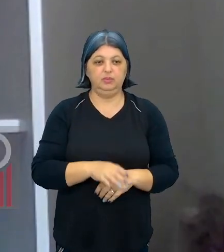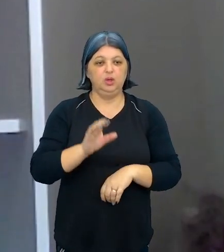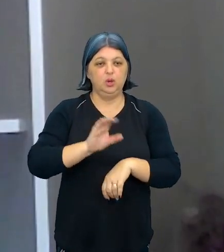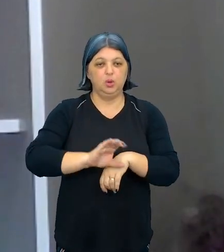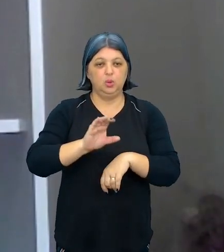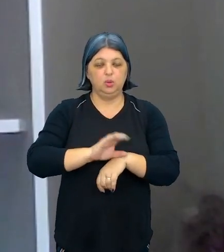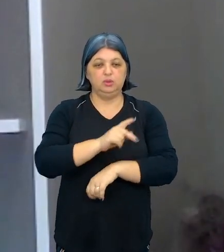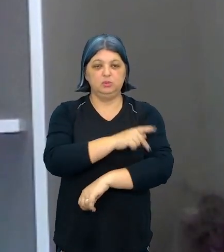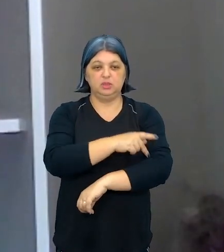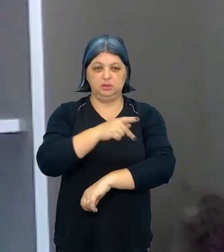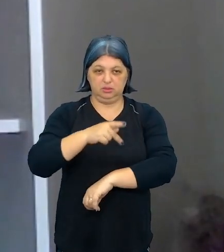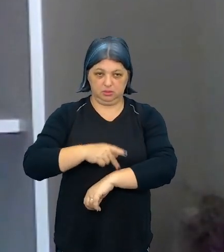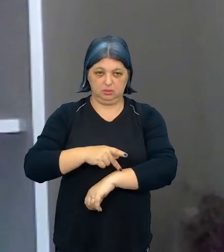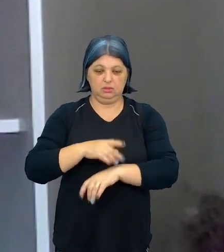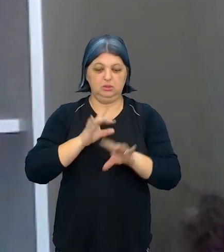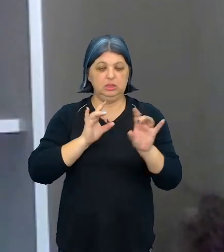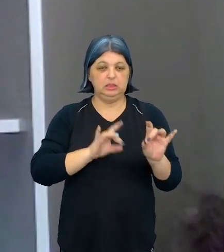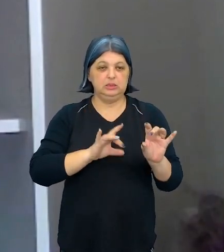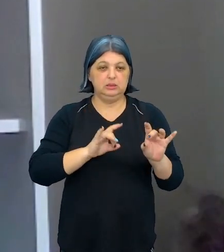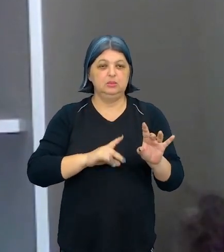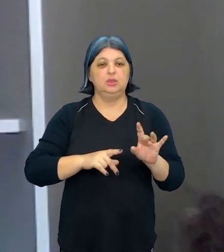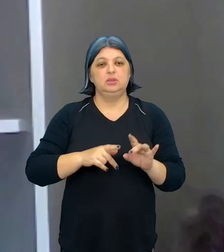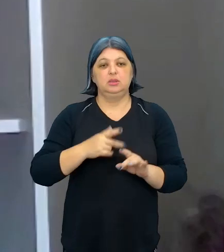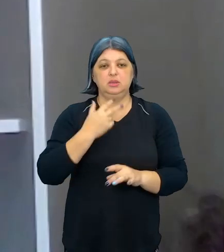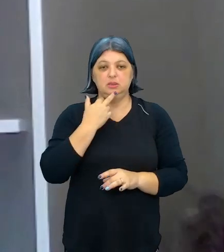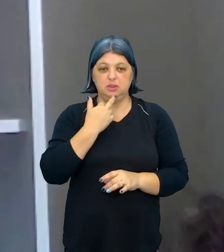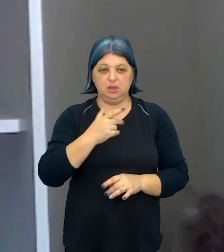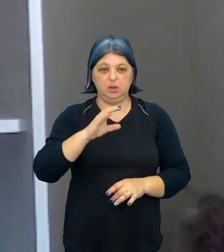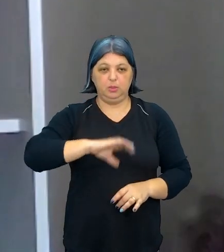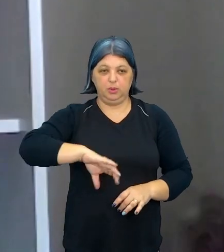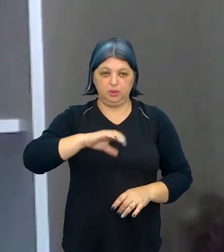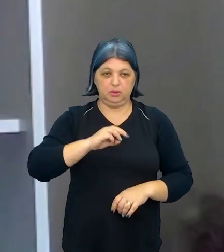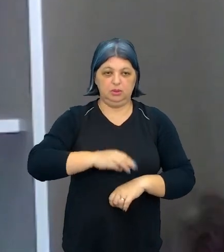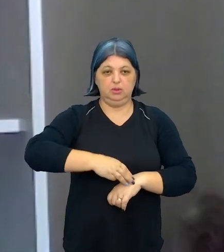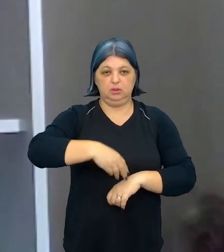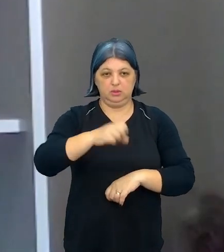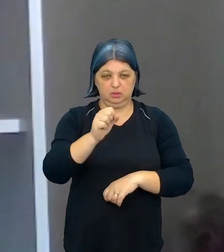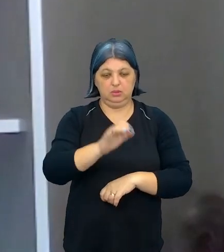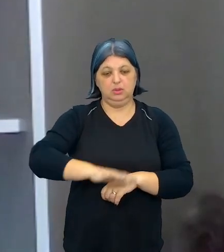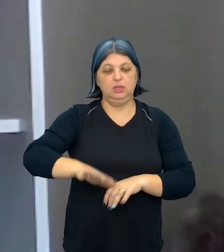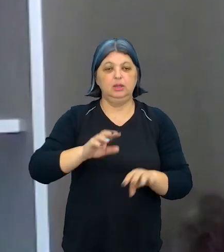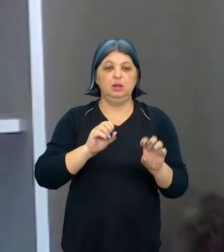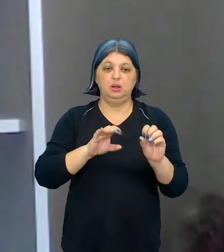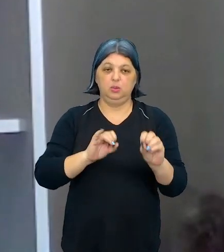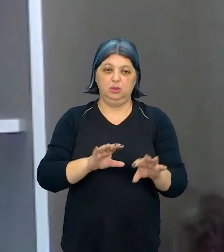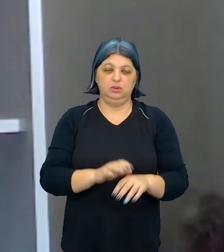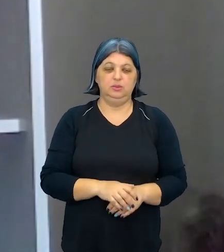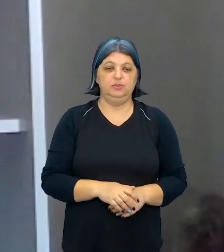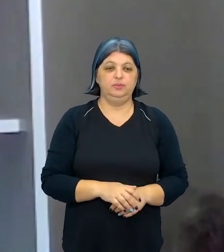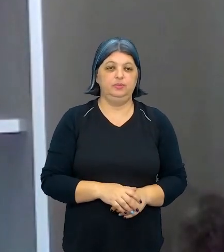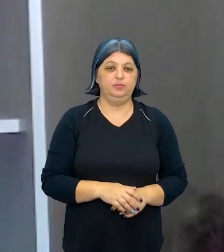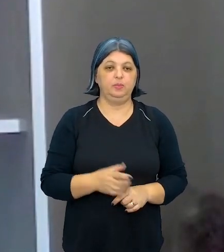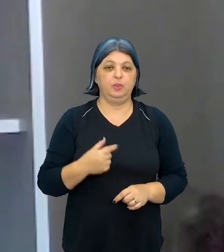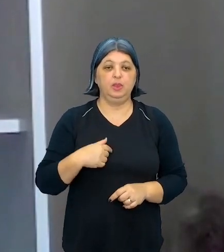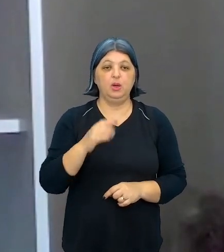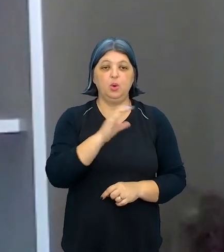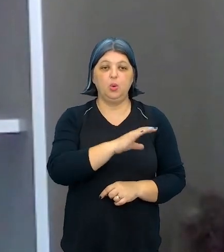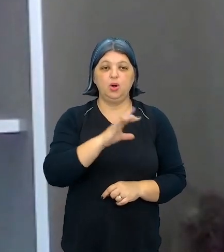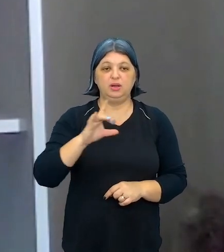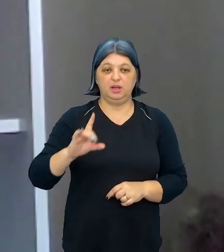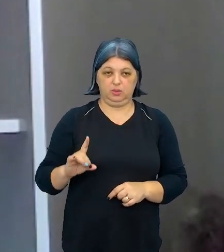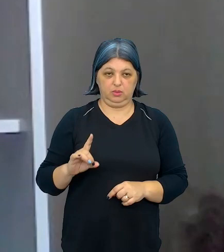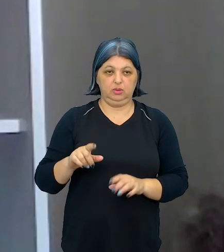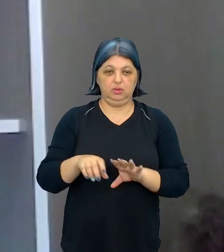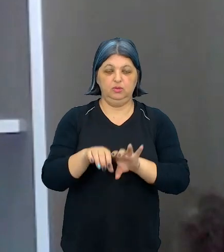de pedagogia, especialização em língua portuguesa, mestrado na educação, e estou como coordenadora